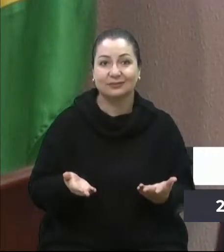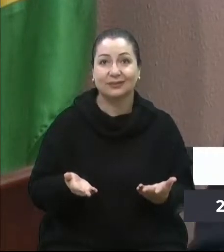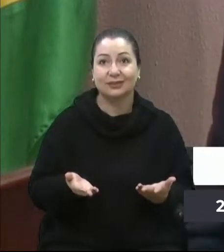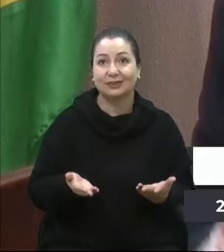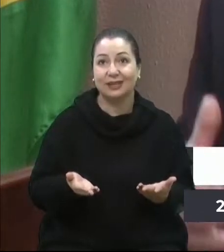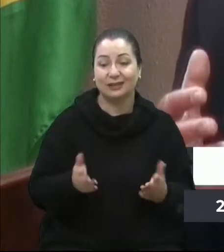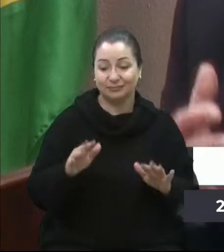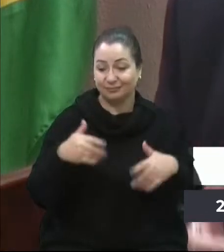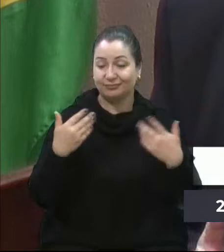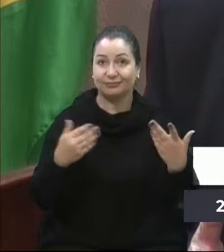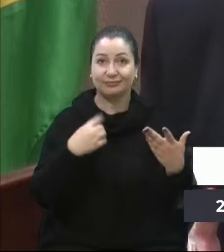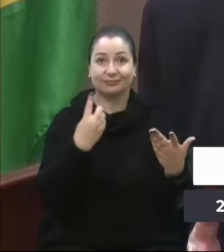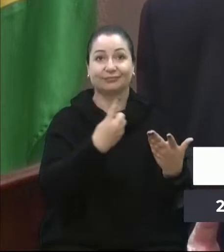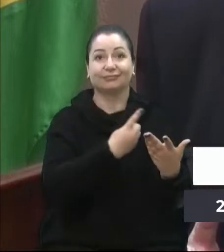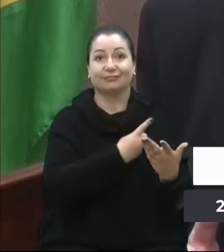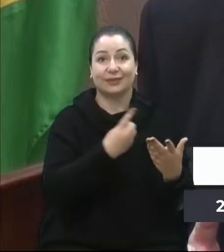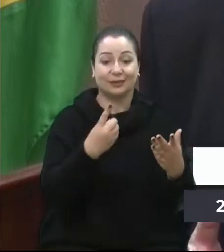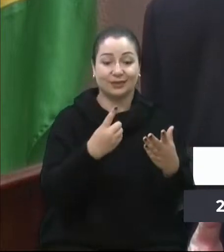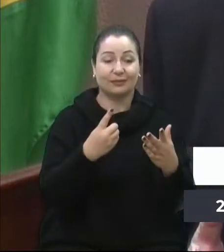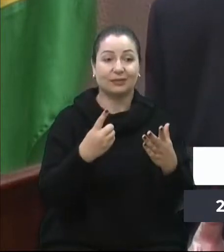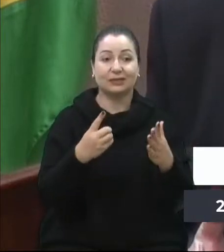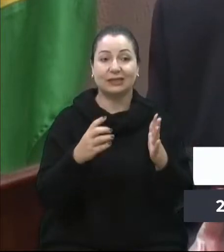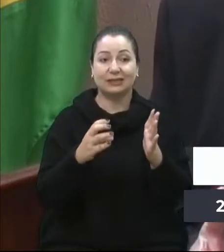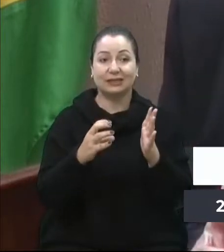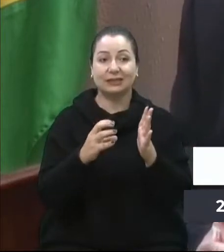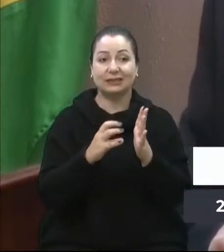Então, a nossa bancada vai votar contra.